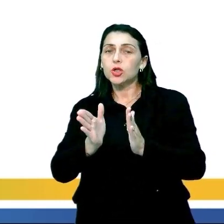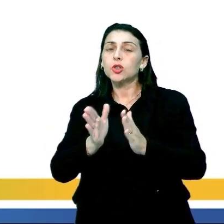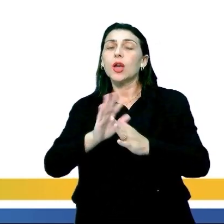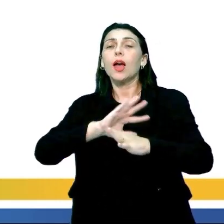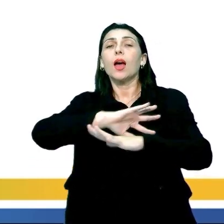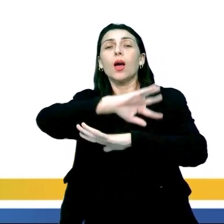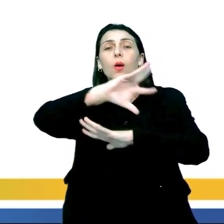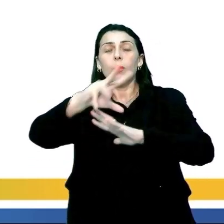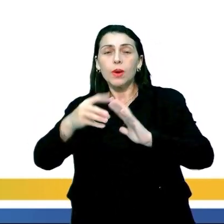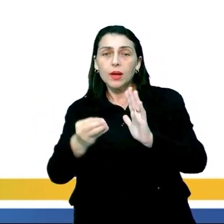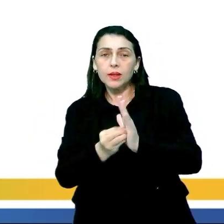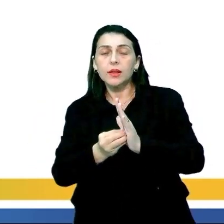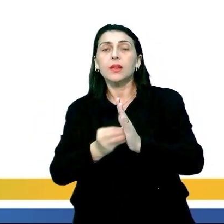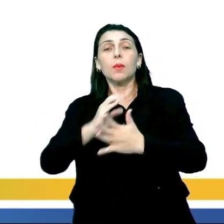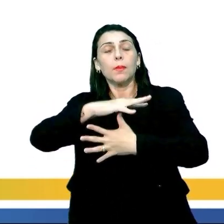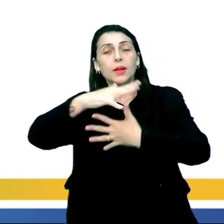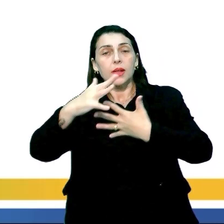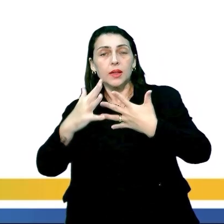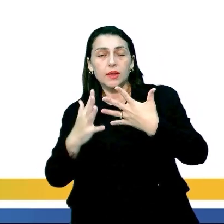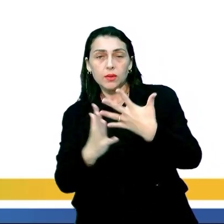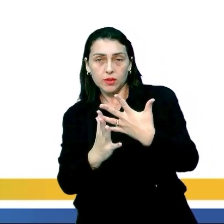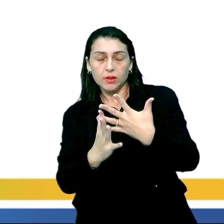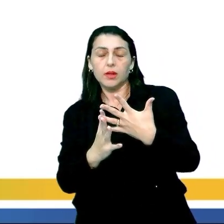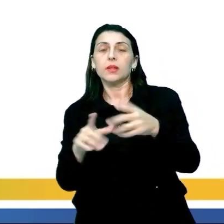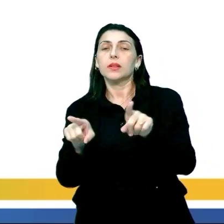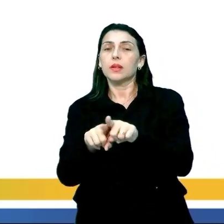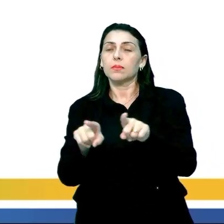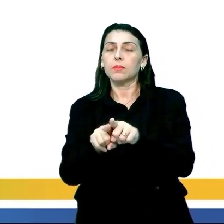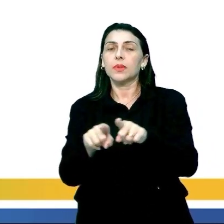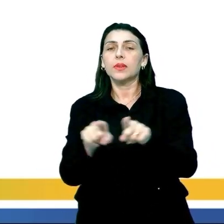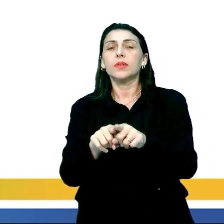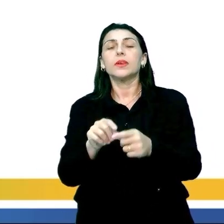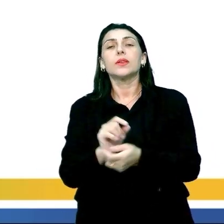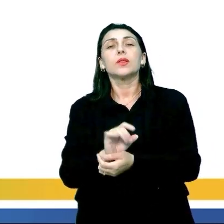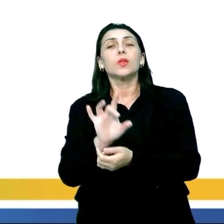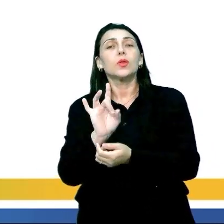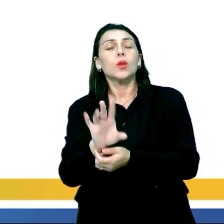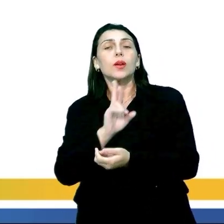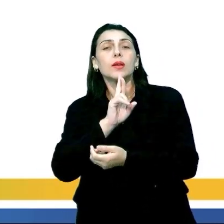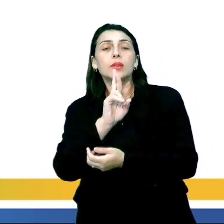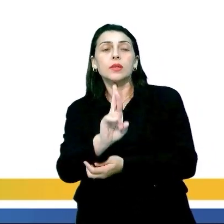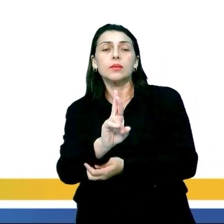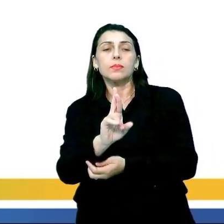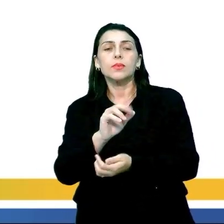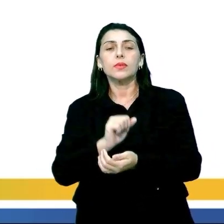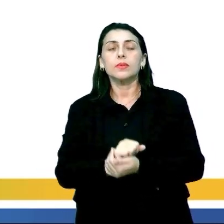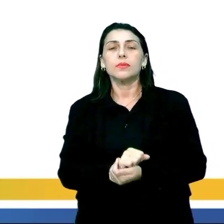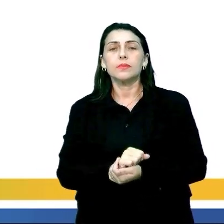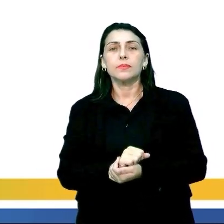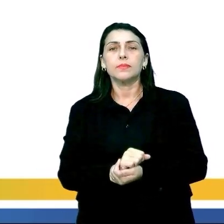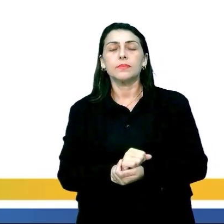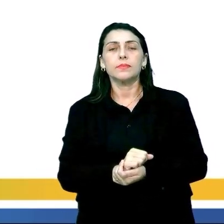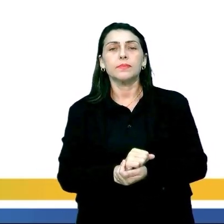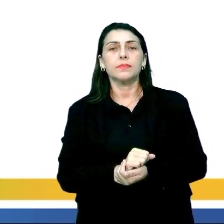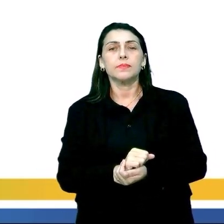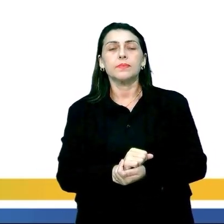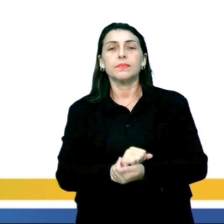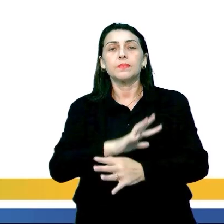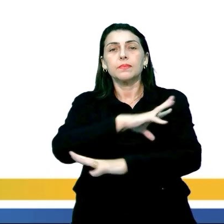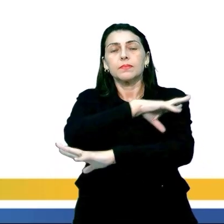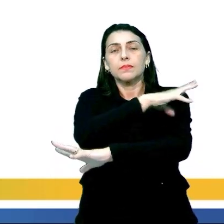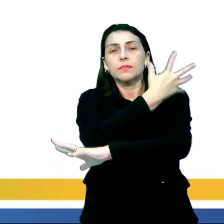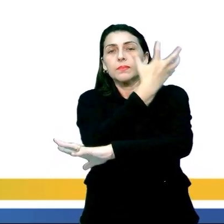Mata Atlântica, descartamos o bioma amazônico, então logo a resposta é